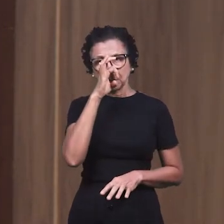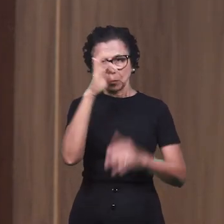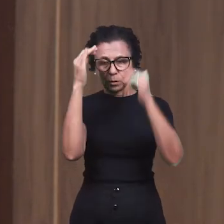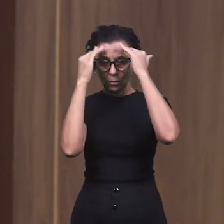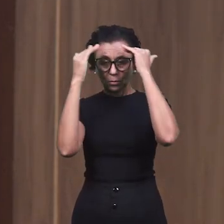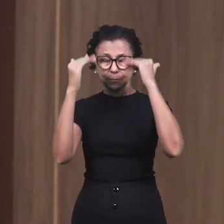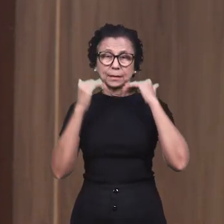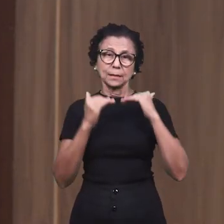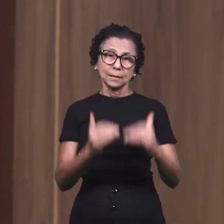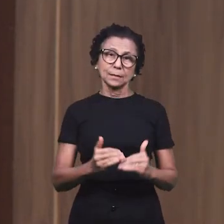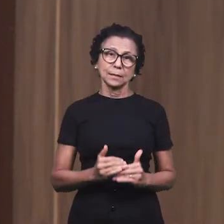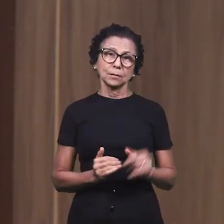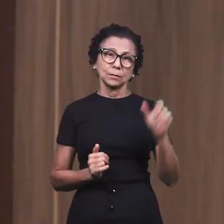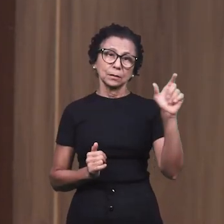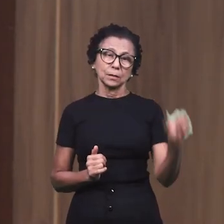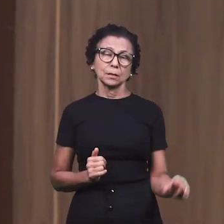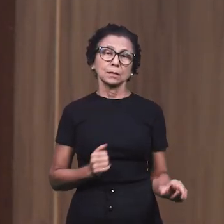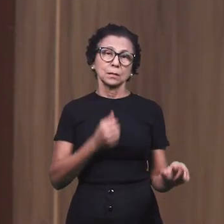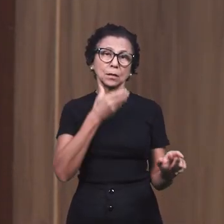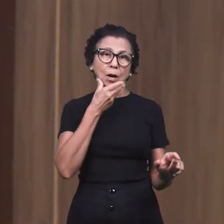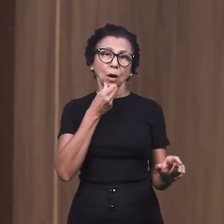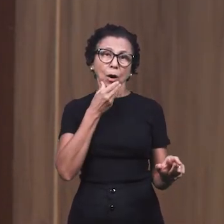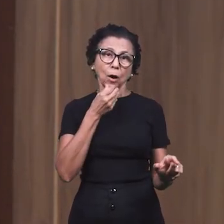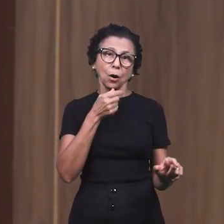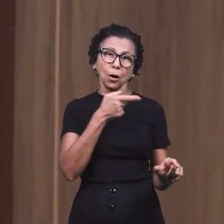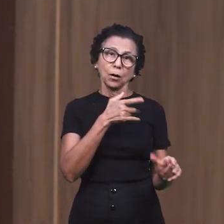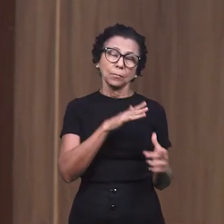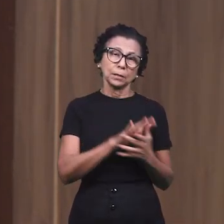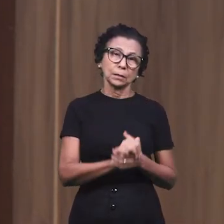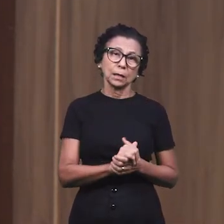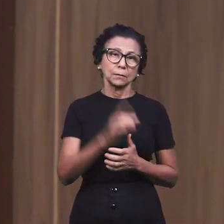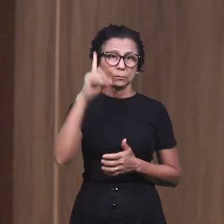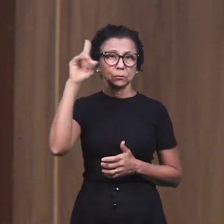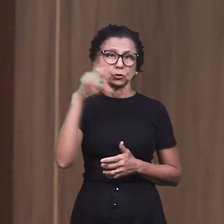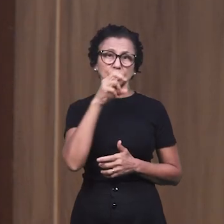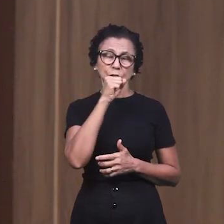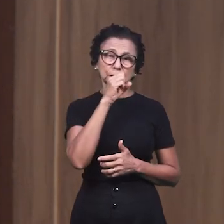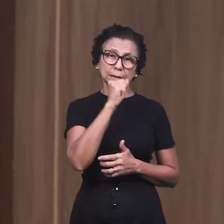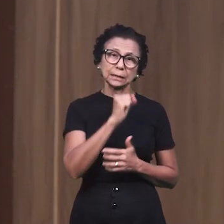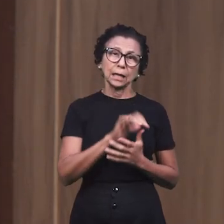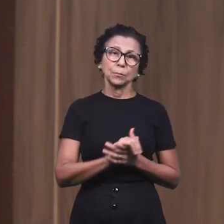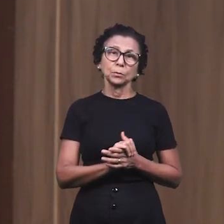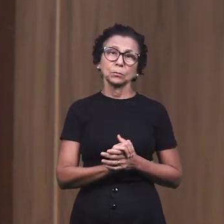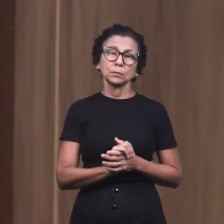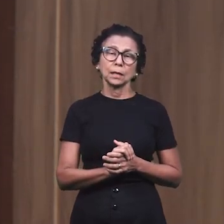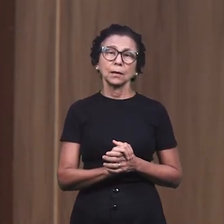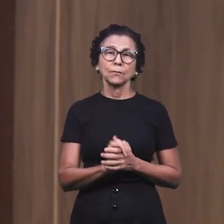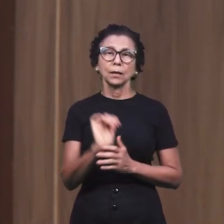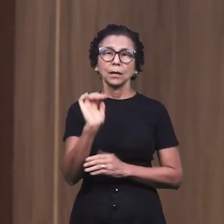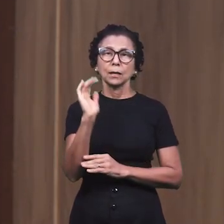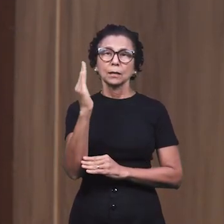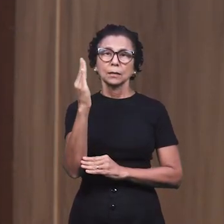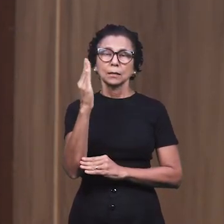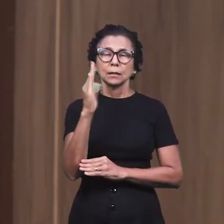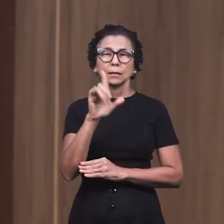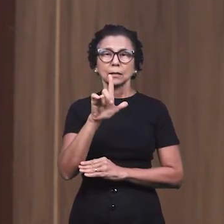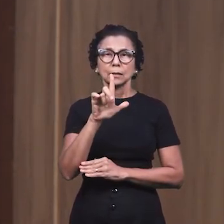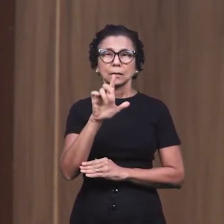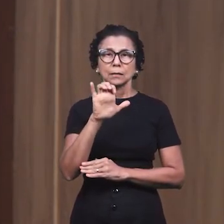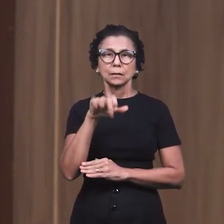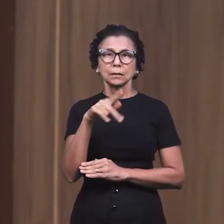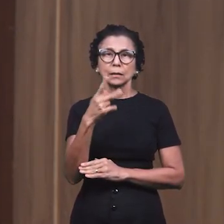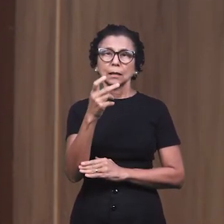homem que foi pego apanhando lenha no sábado. Já era público e notório, não era para